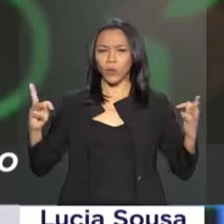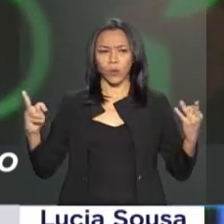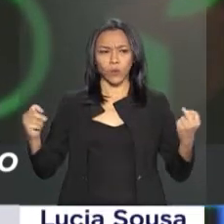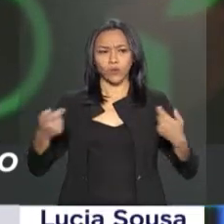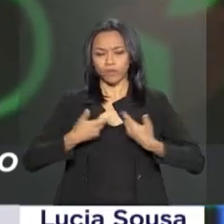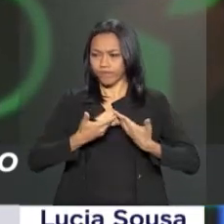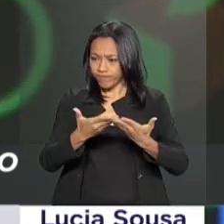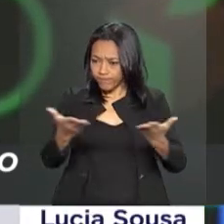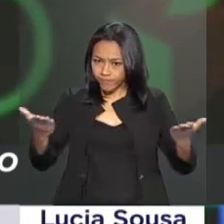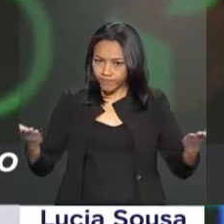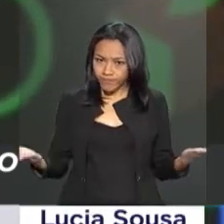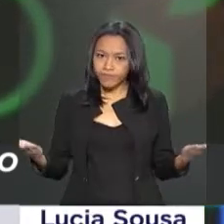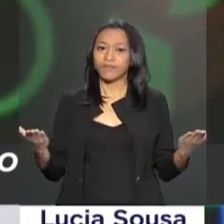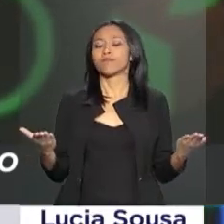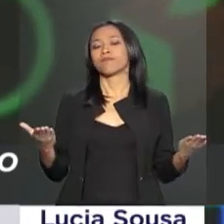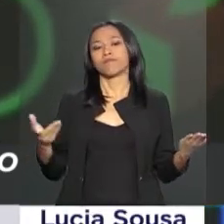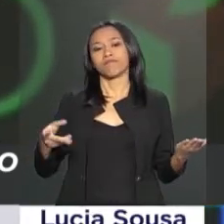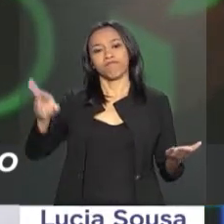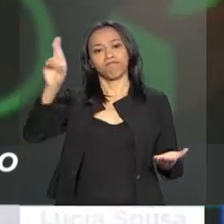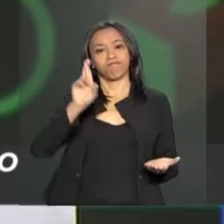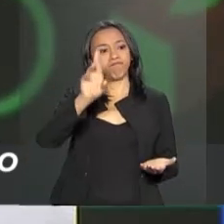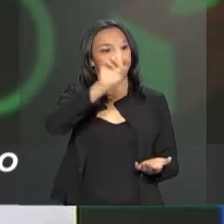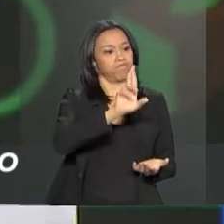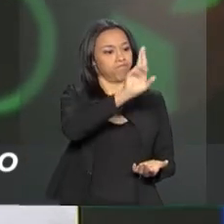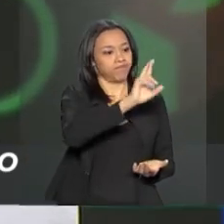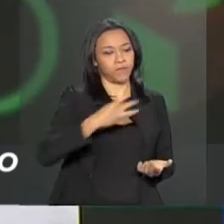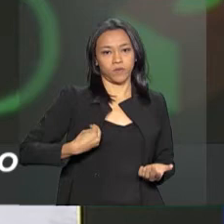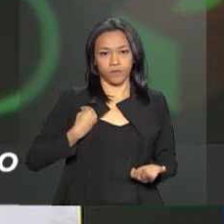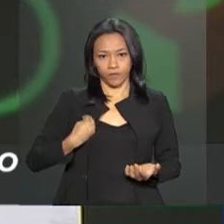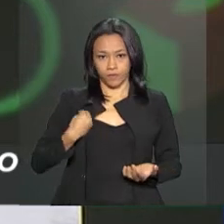as autoridades todas que estão